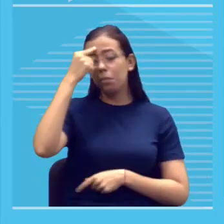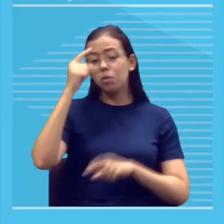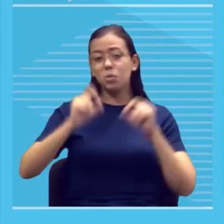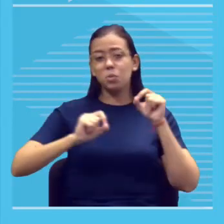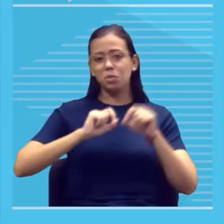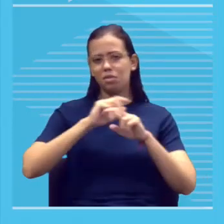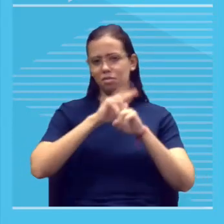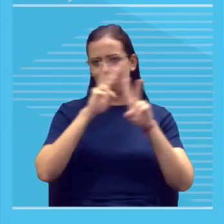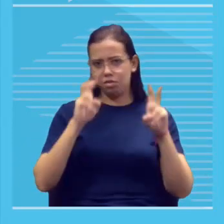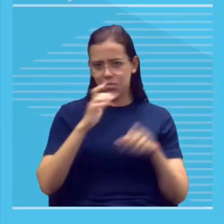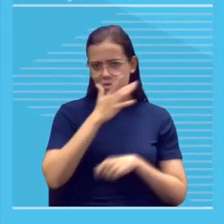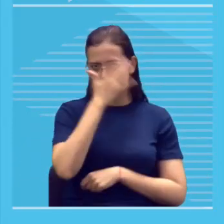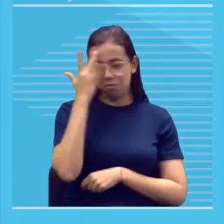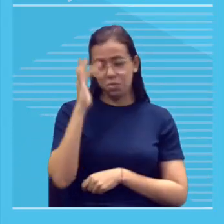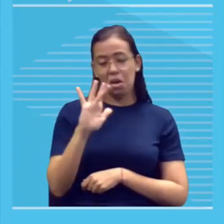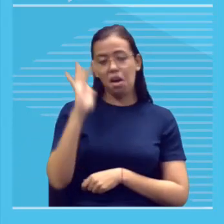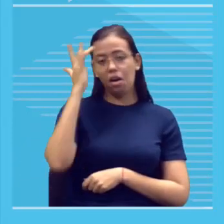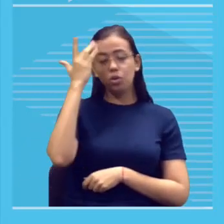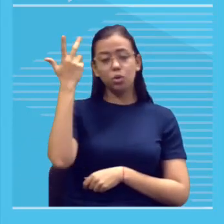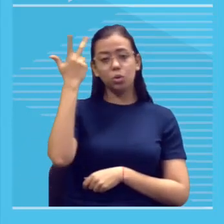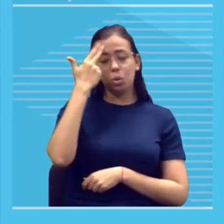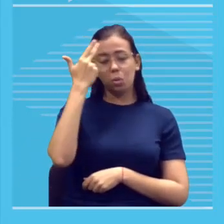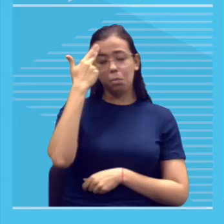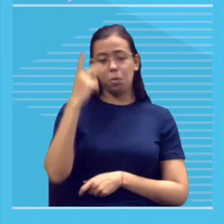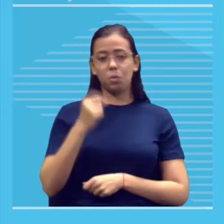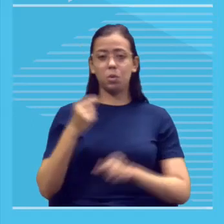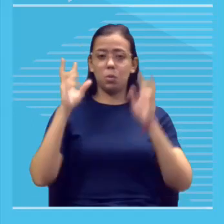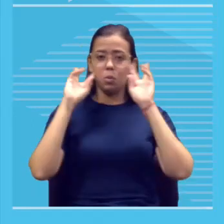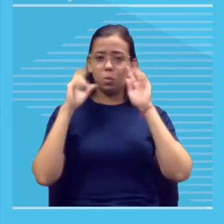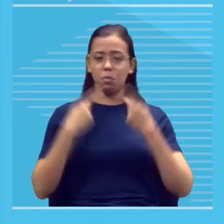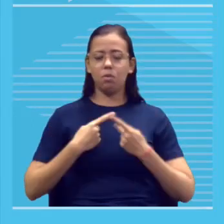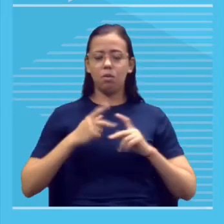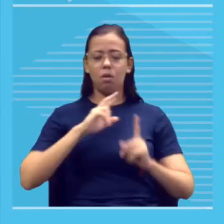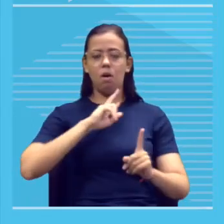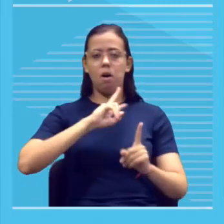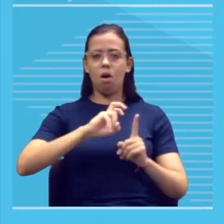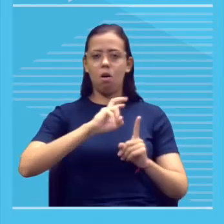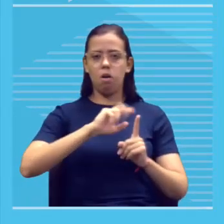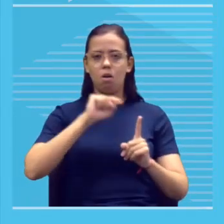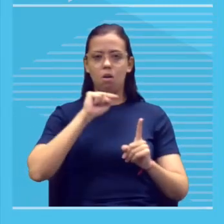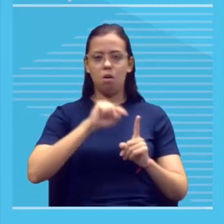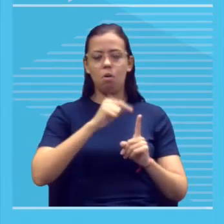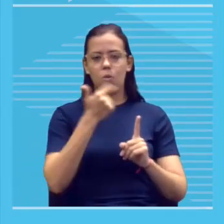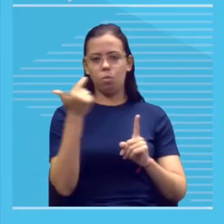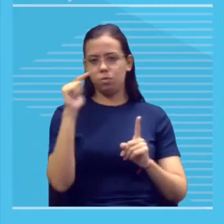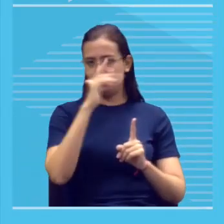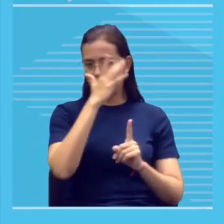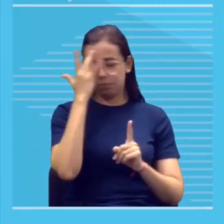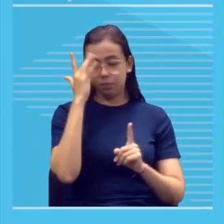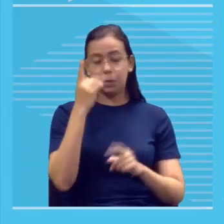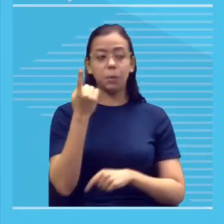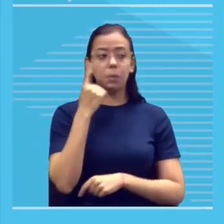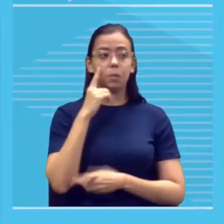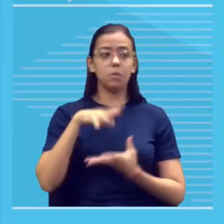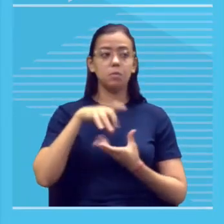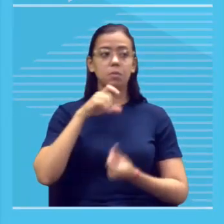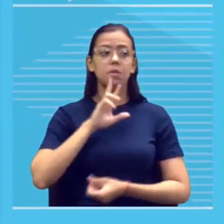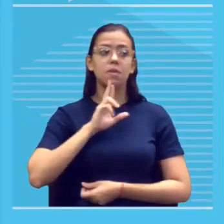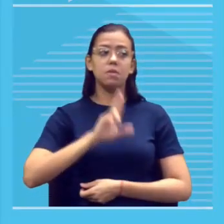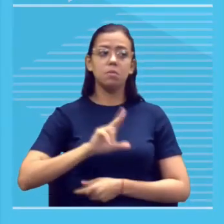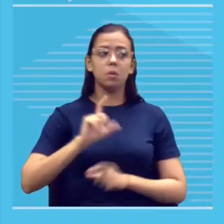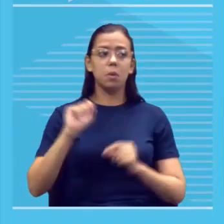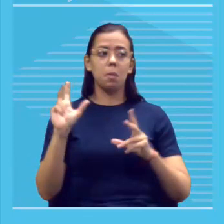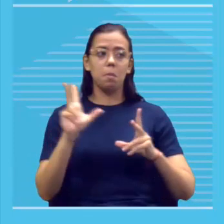tipo de gente que acha que é normal um ser humano explorar o outro olha a resposta os espíritos